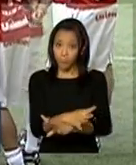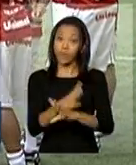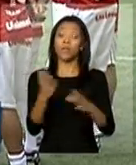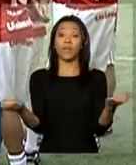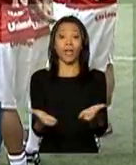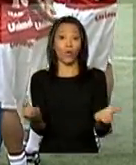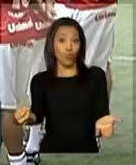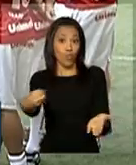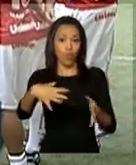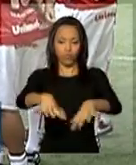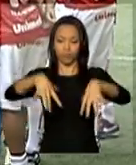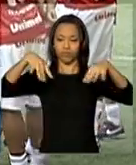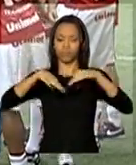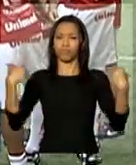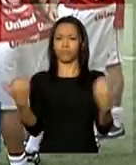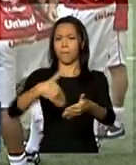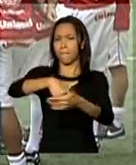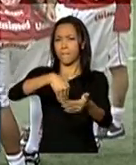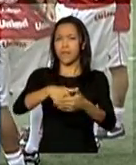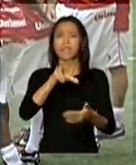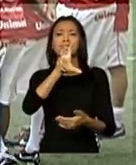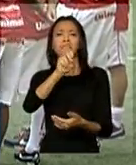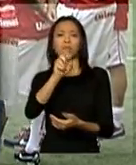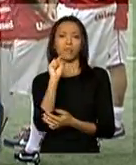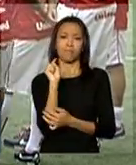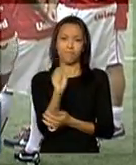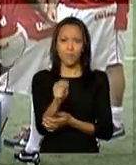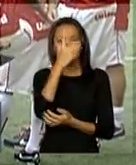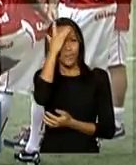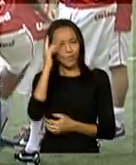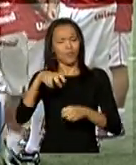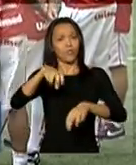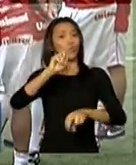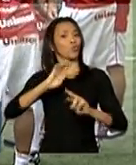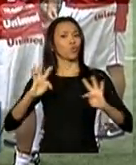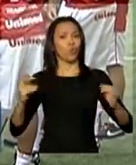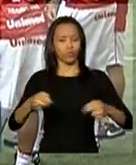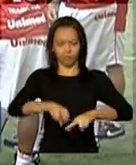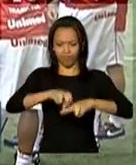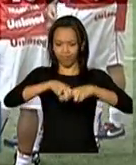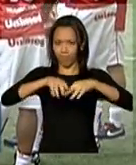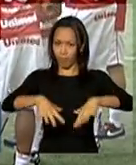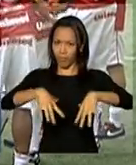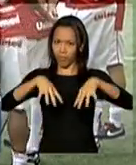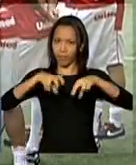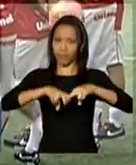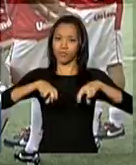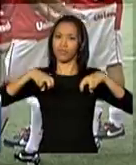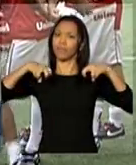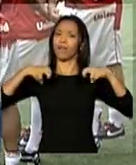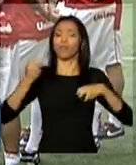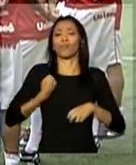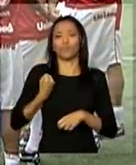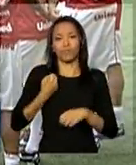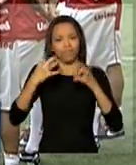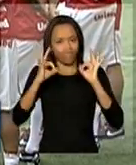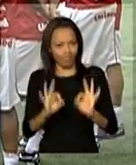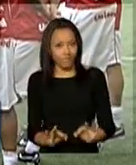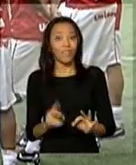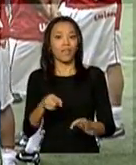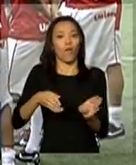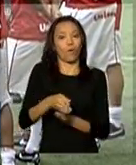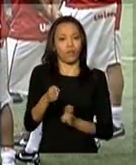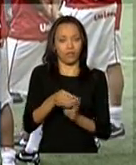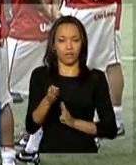novo Beira-Rio conta com capacidade para 50 mil torcedores, todos sentados em cadeiras numeradas, como recomenda